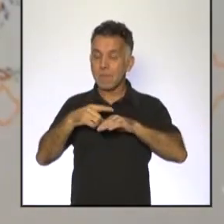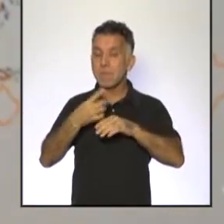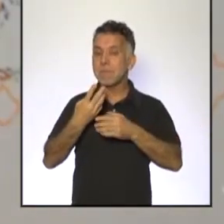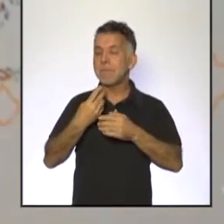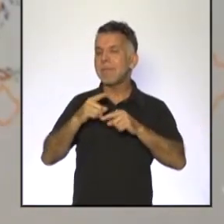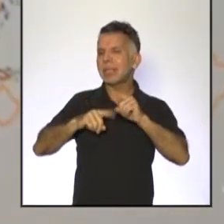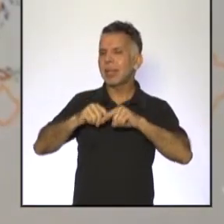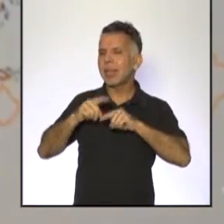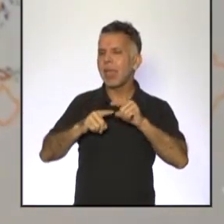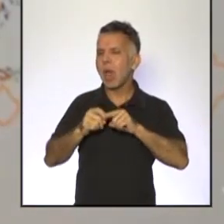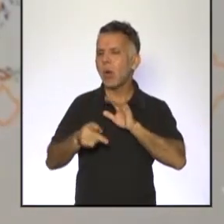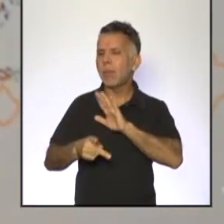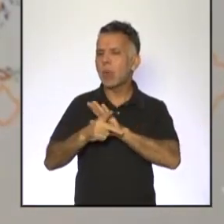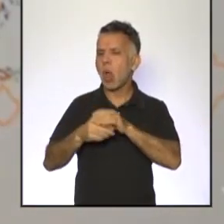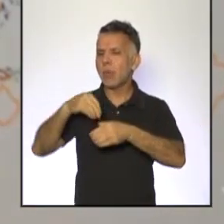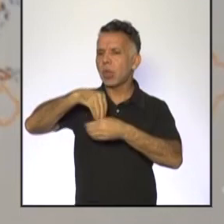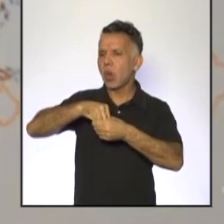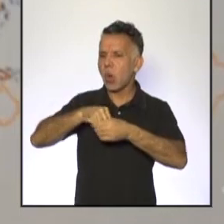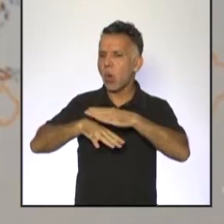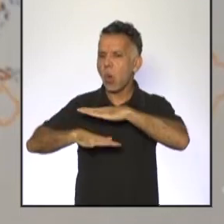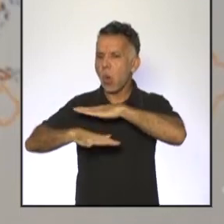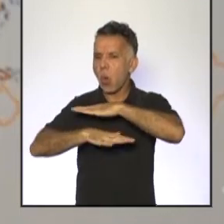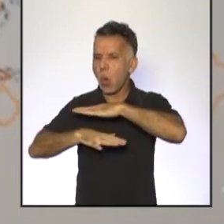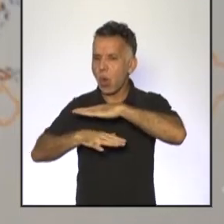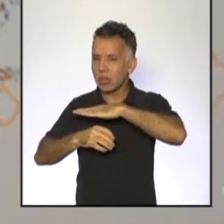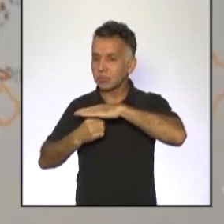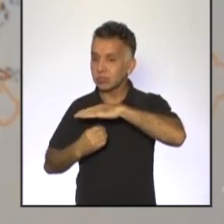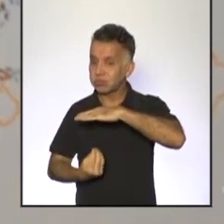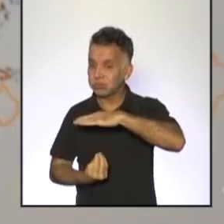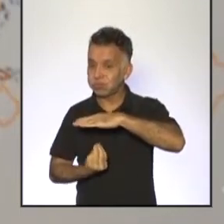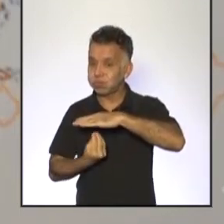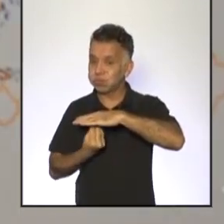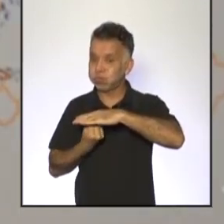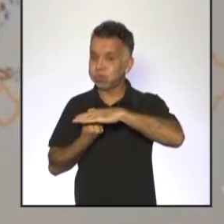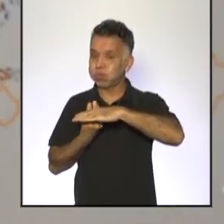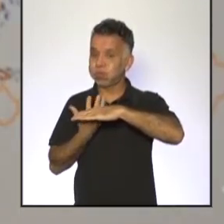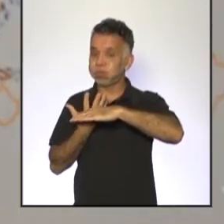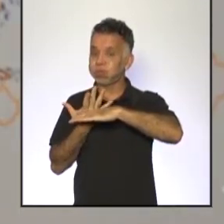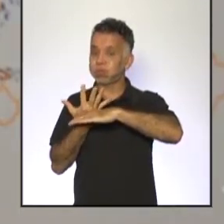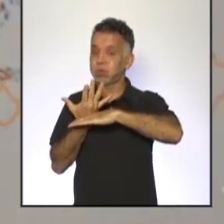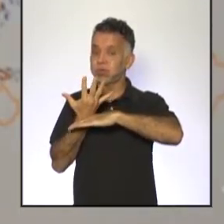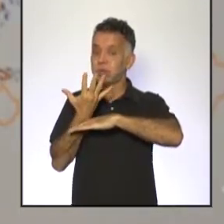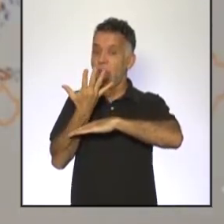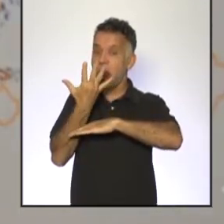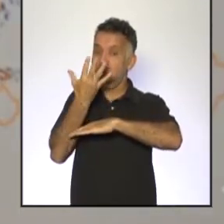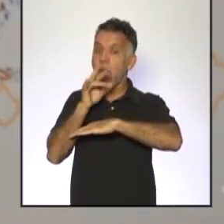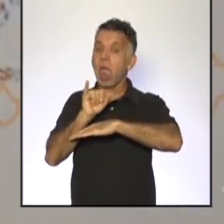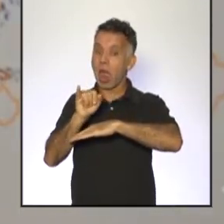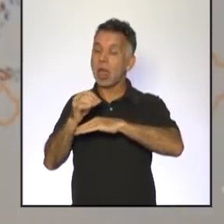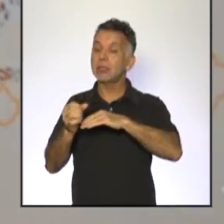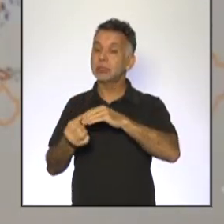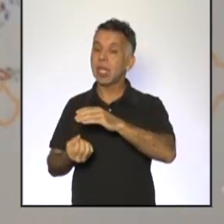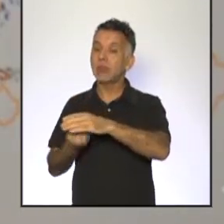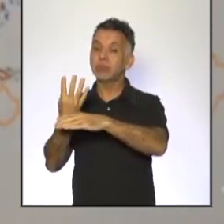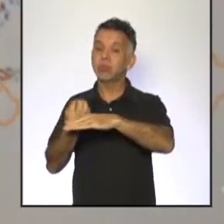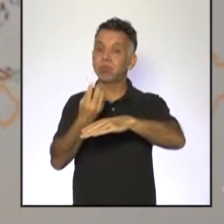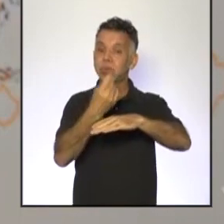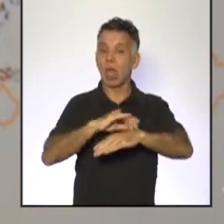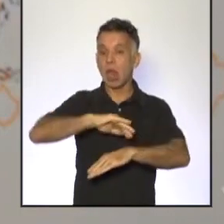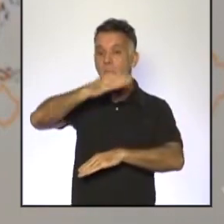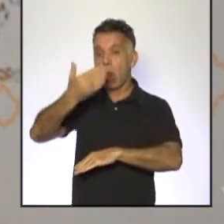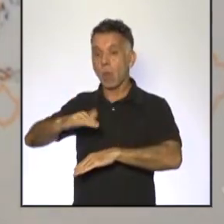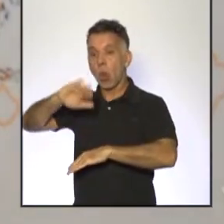manto do planeta Terra, material da astenosfera vai ascender na forma de vulcão. E aí eu tenho a formação de diversas